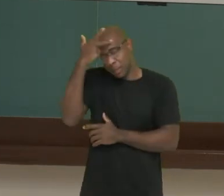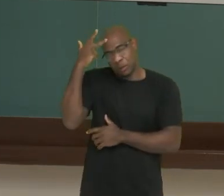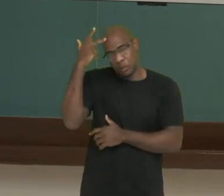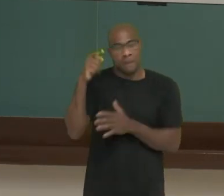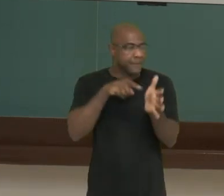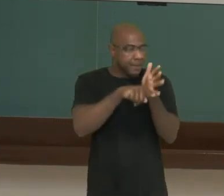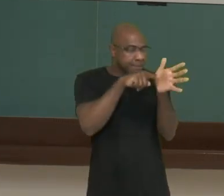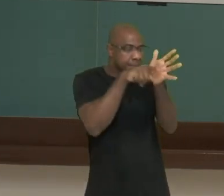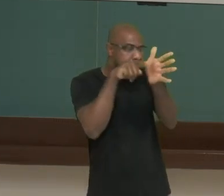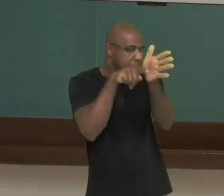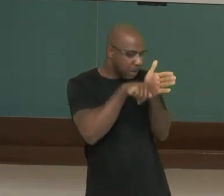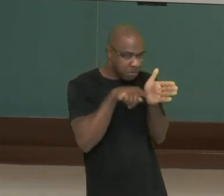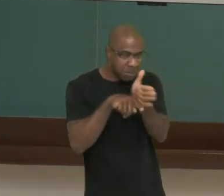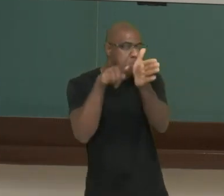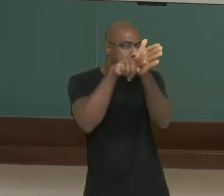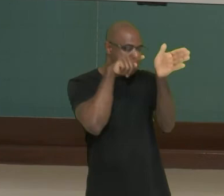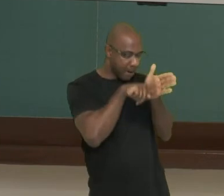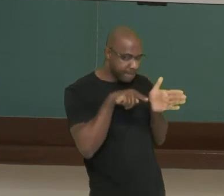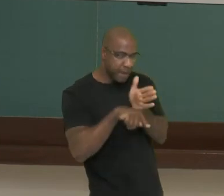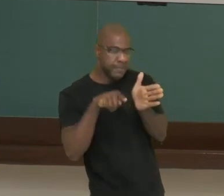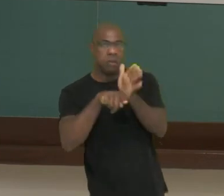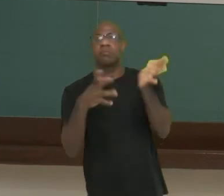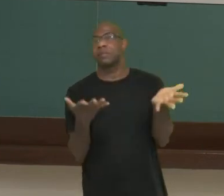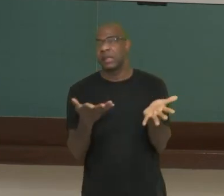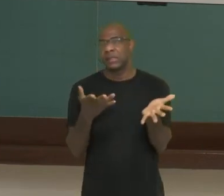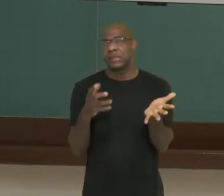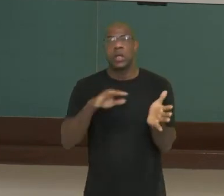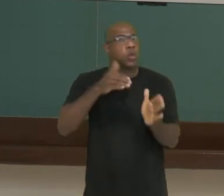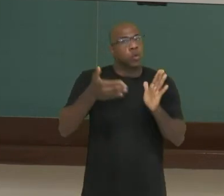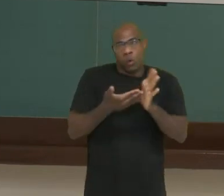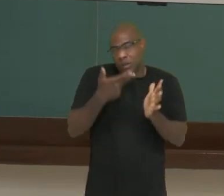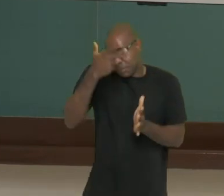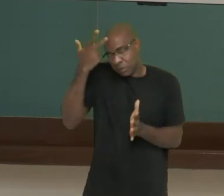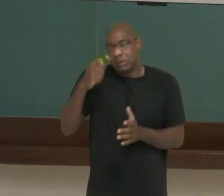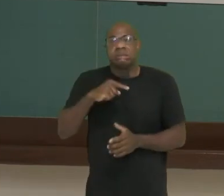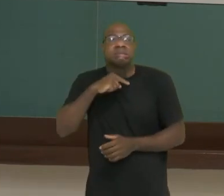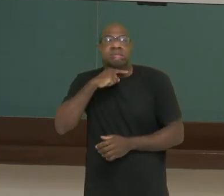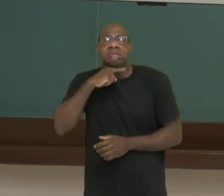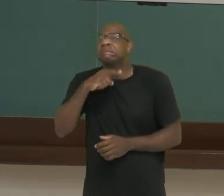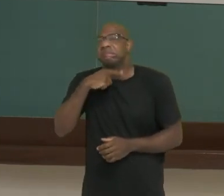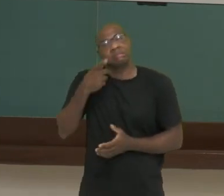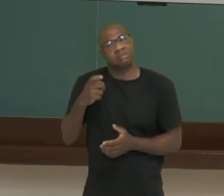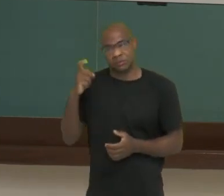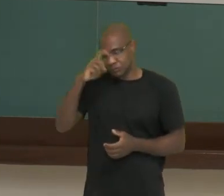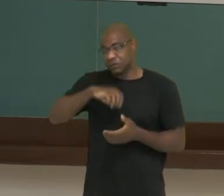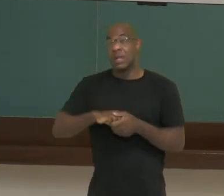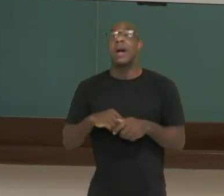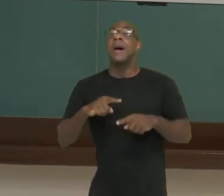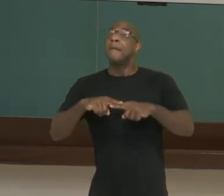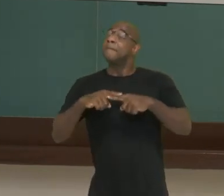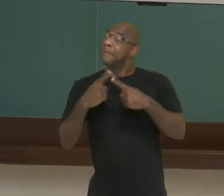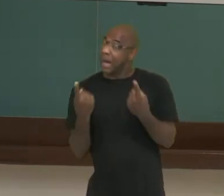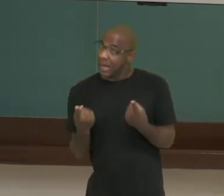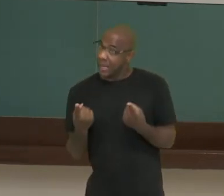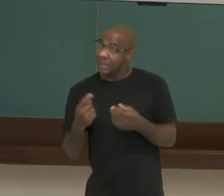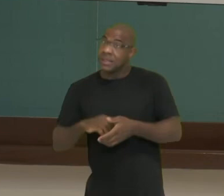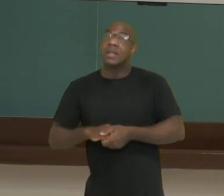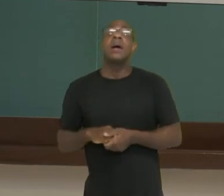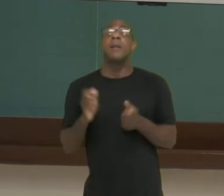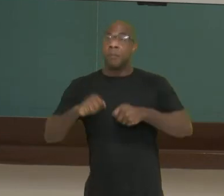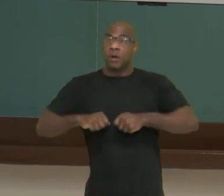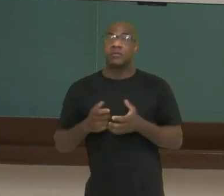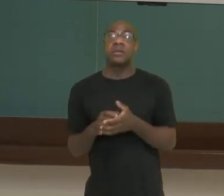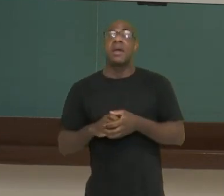daquela região que vai consumir o café da Márcia. Mas ela vai ter que tirar uma pequena amostra para poder, que